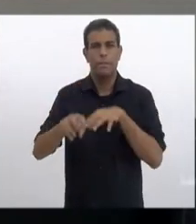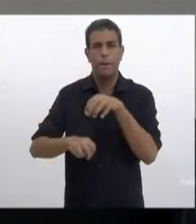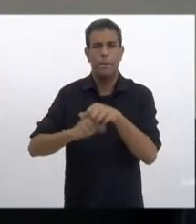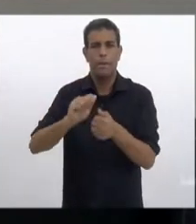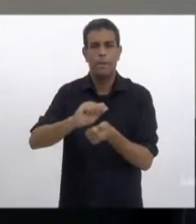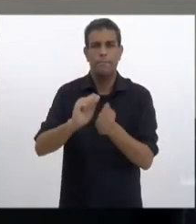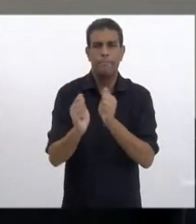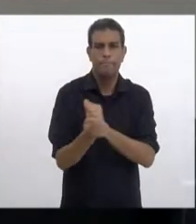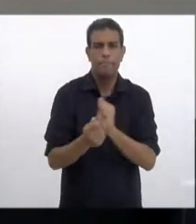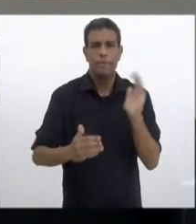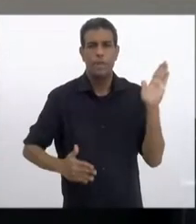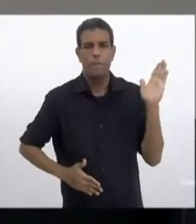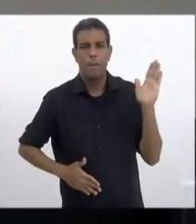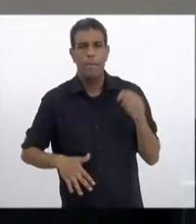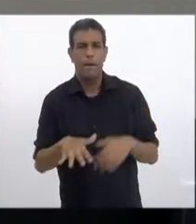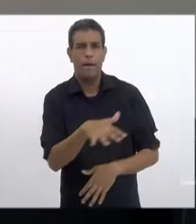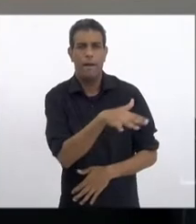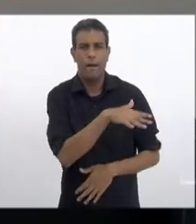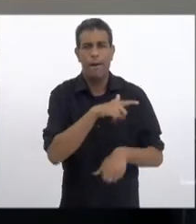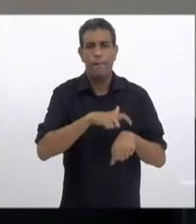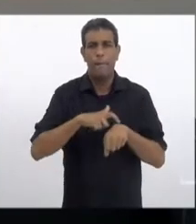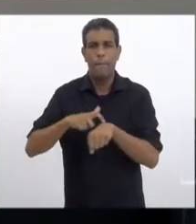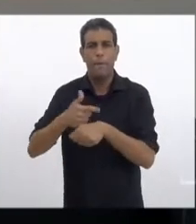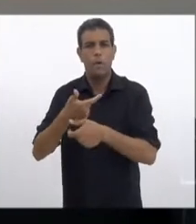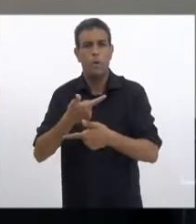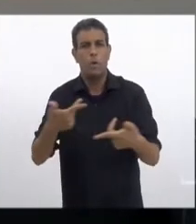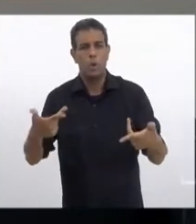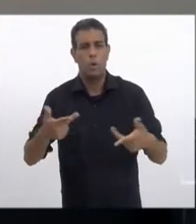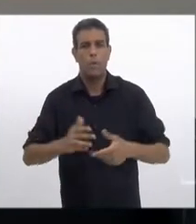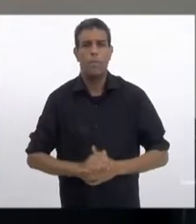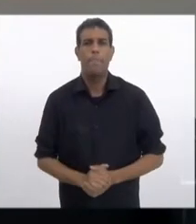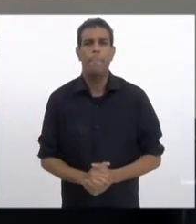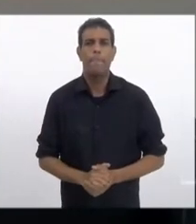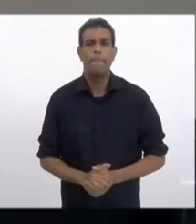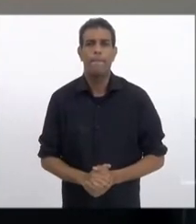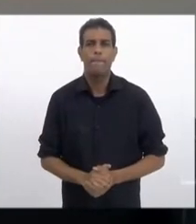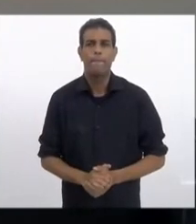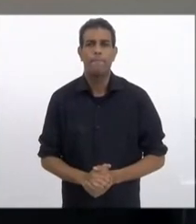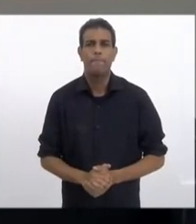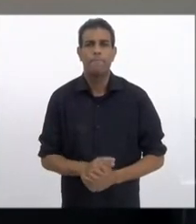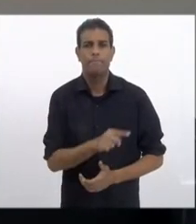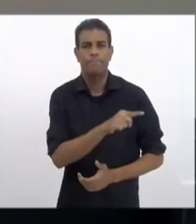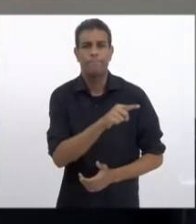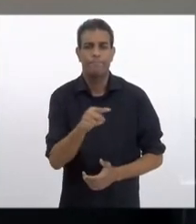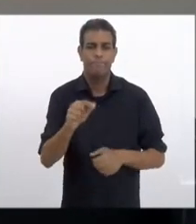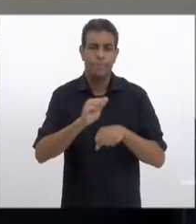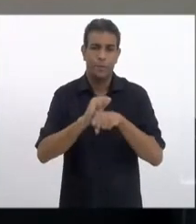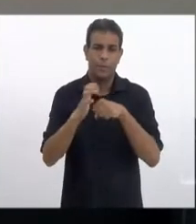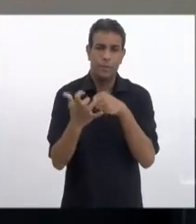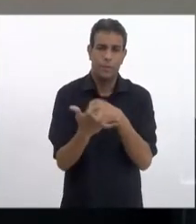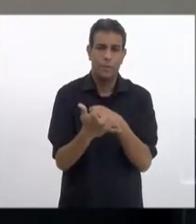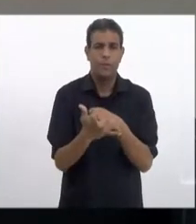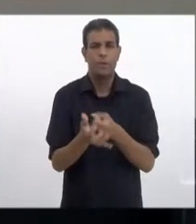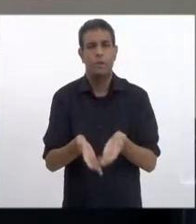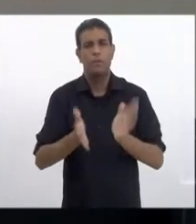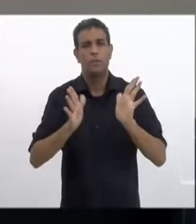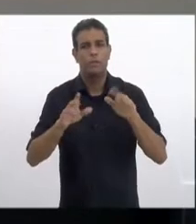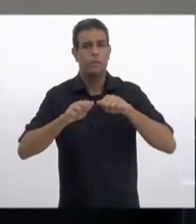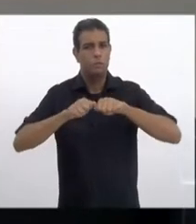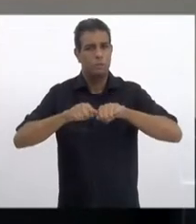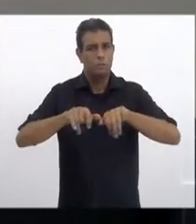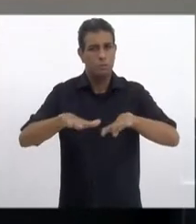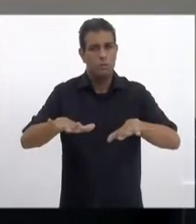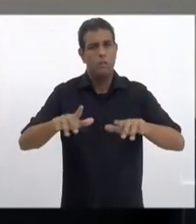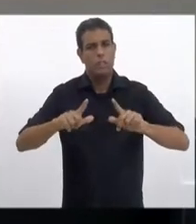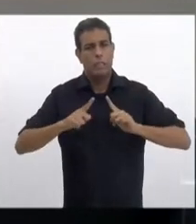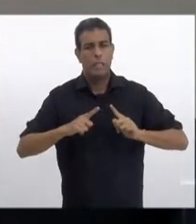adaptarem rapidamente a ambientes e circunstâncias diferentes. A Covid-19 desencadeou uma